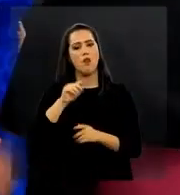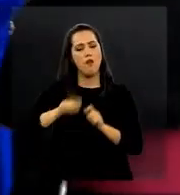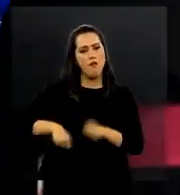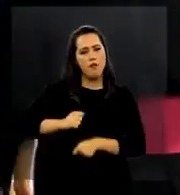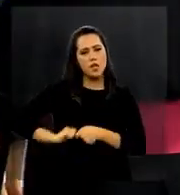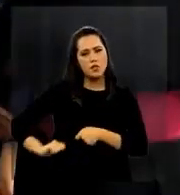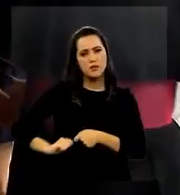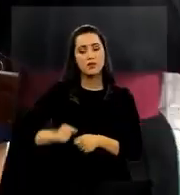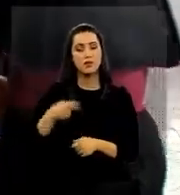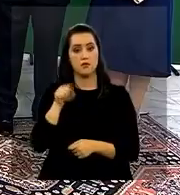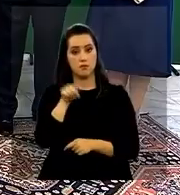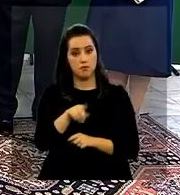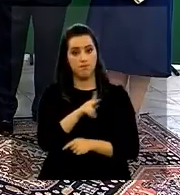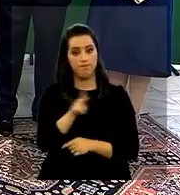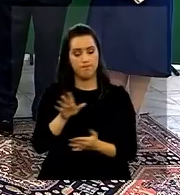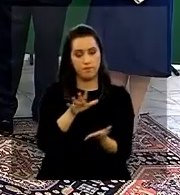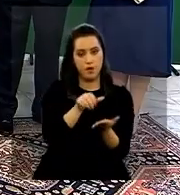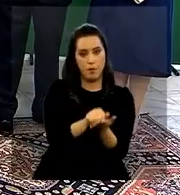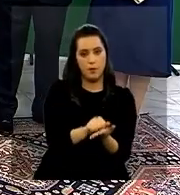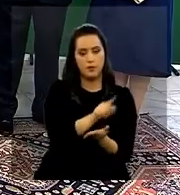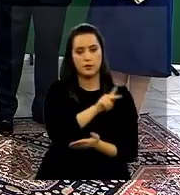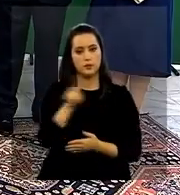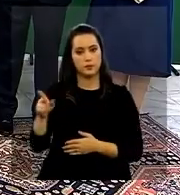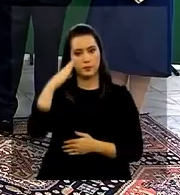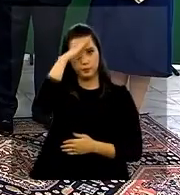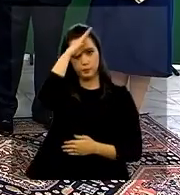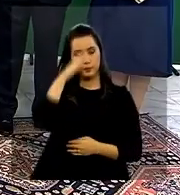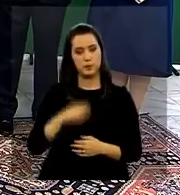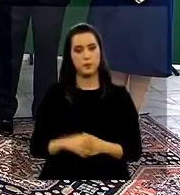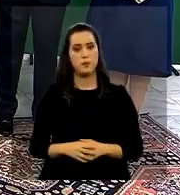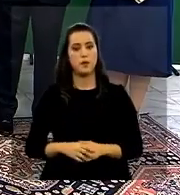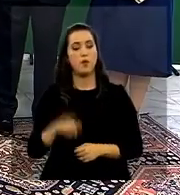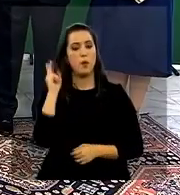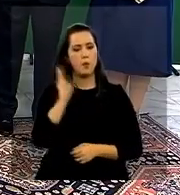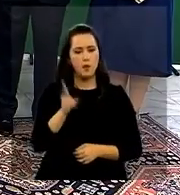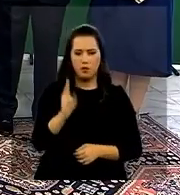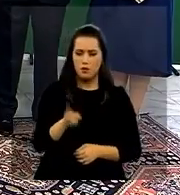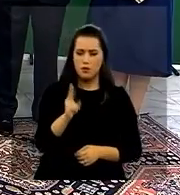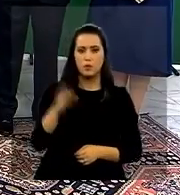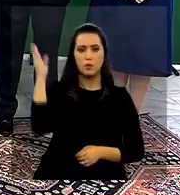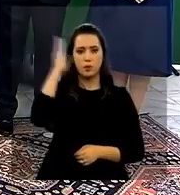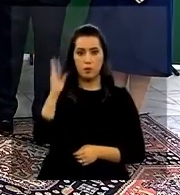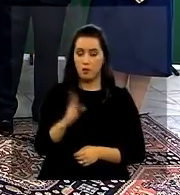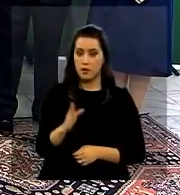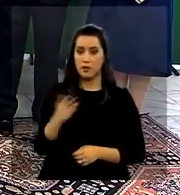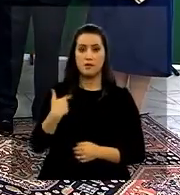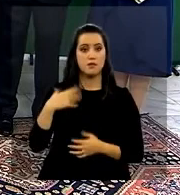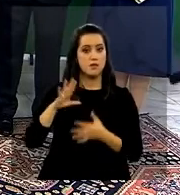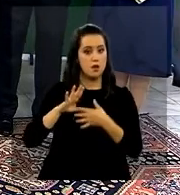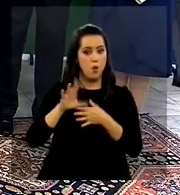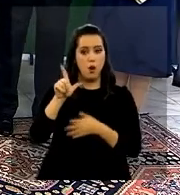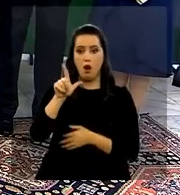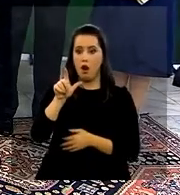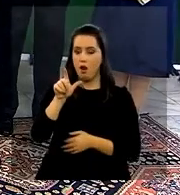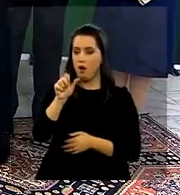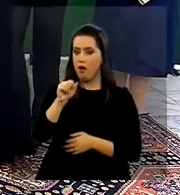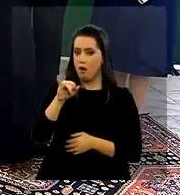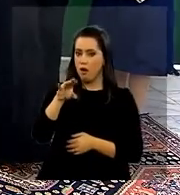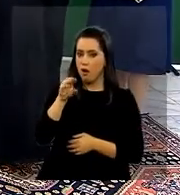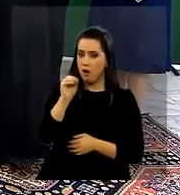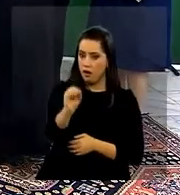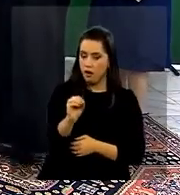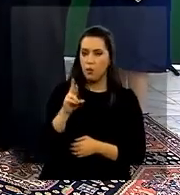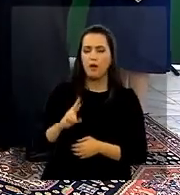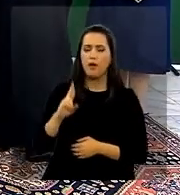presidente Jair Bolsonaro. Mesmo o Estado brasileiro sendo laico, a religião tem uma